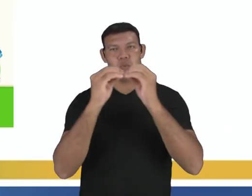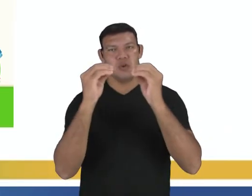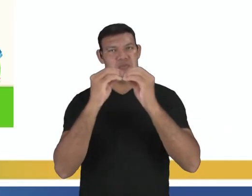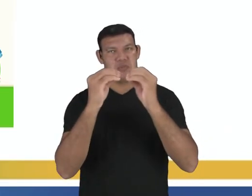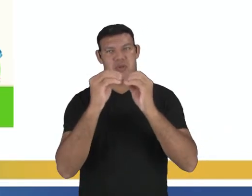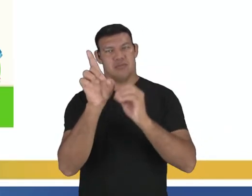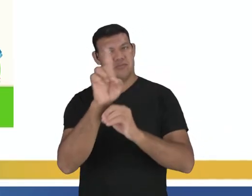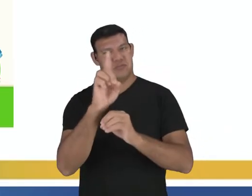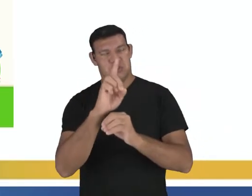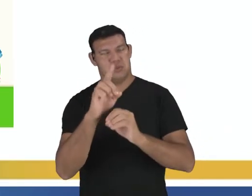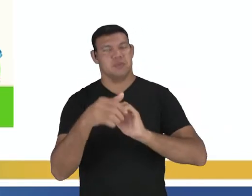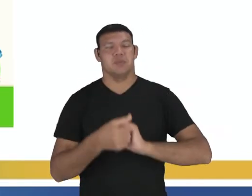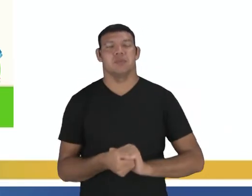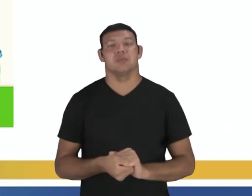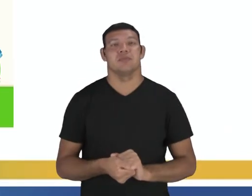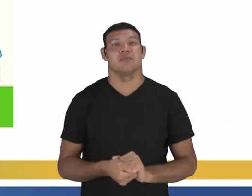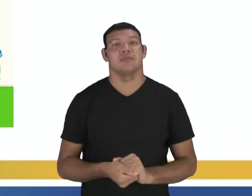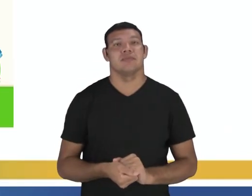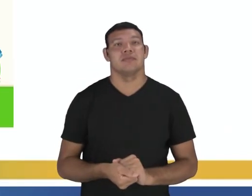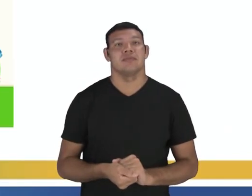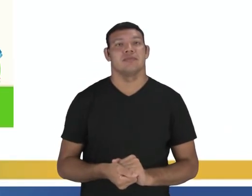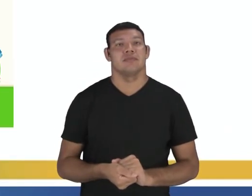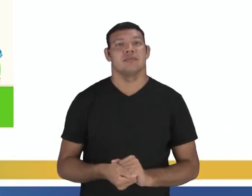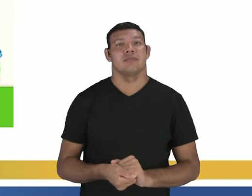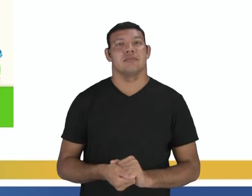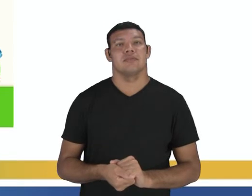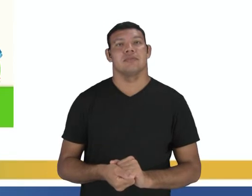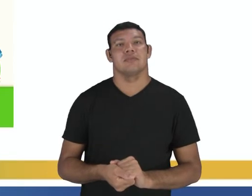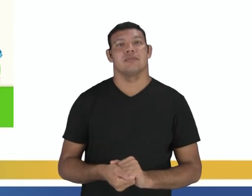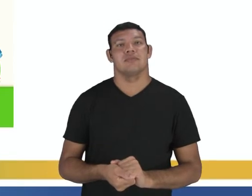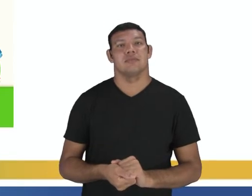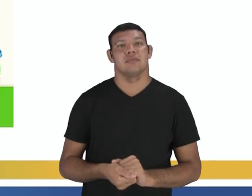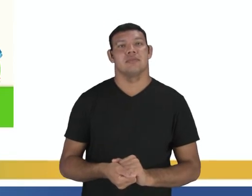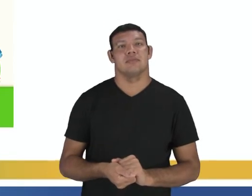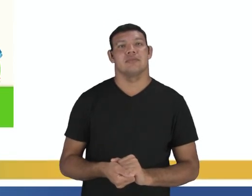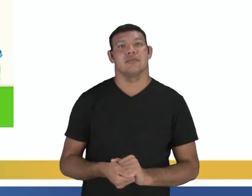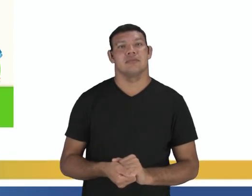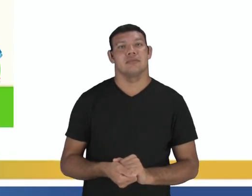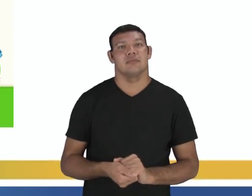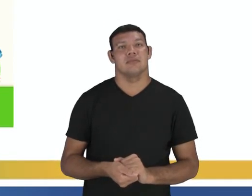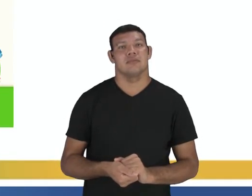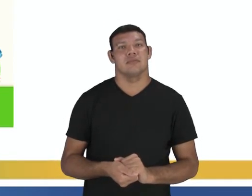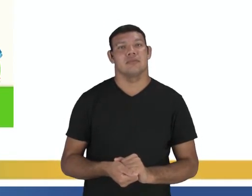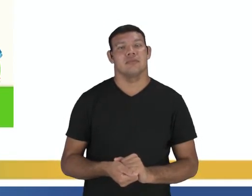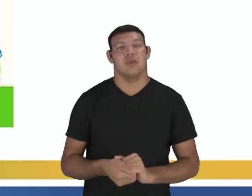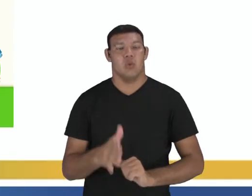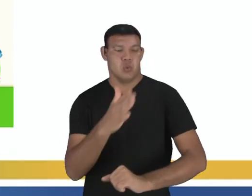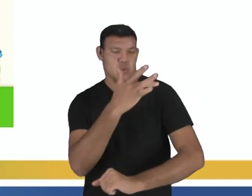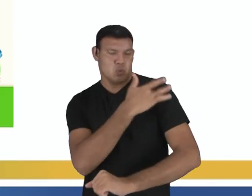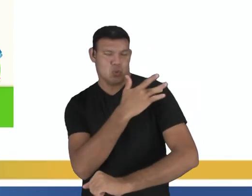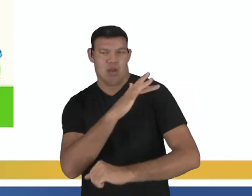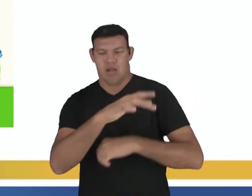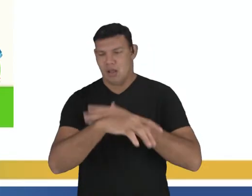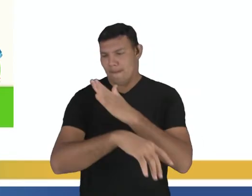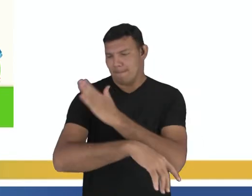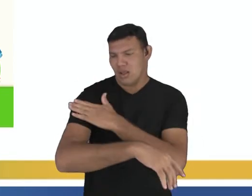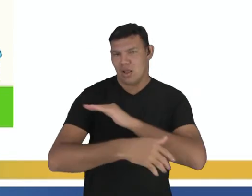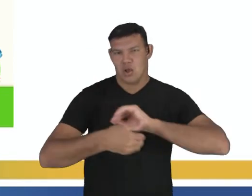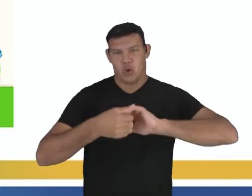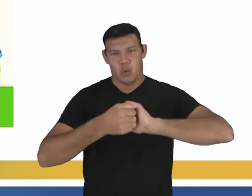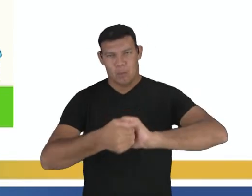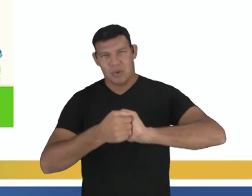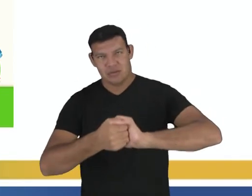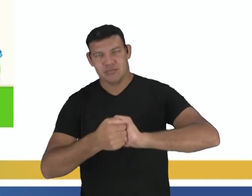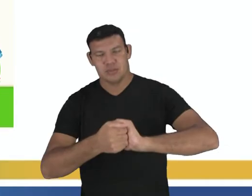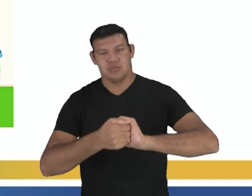através de um beijo com a pessoa que está com vírus. Você não vai pegar HIV se você tocar em uma pessoa com HIV